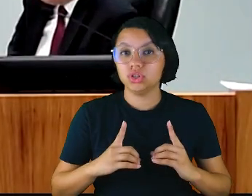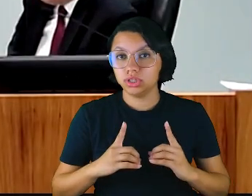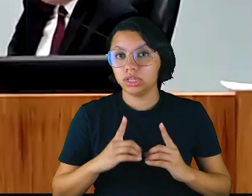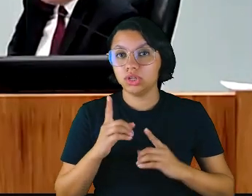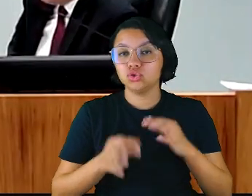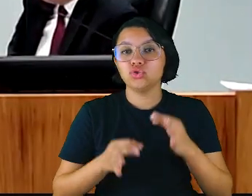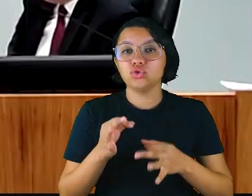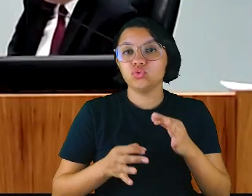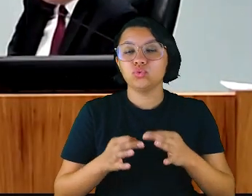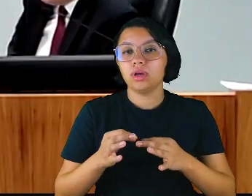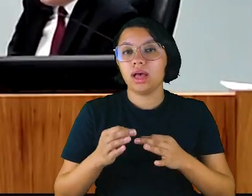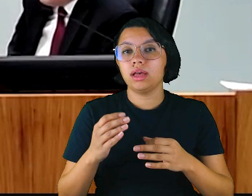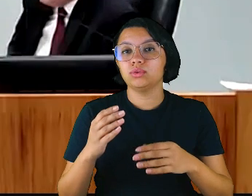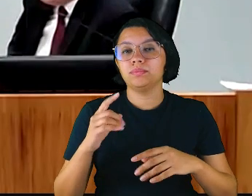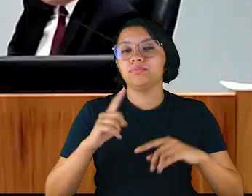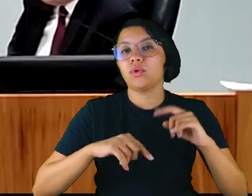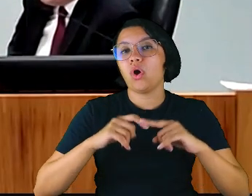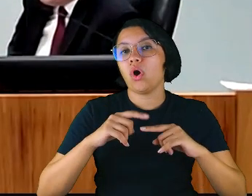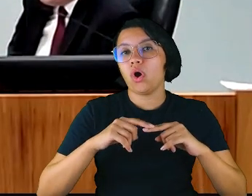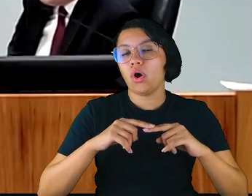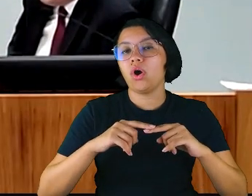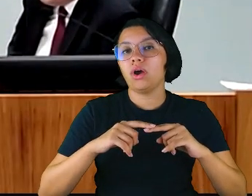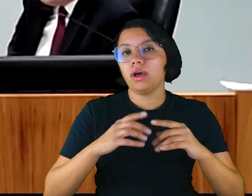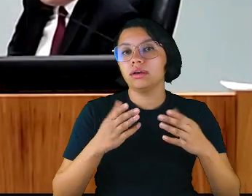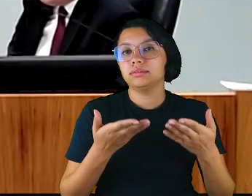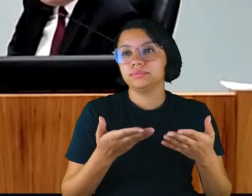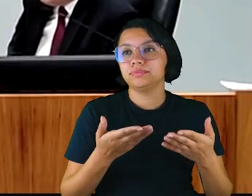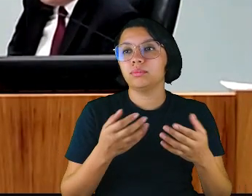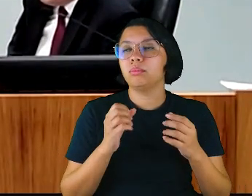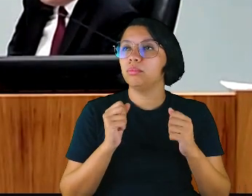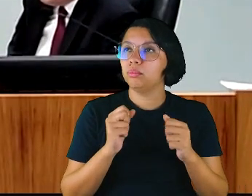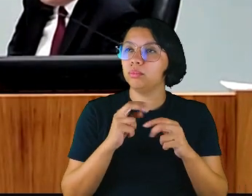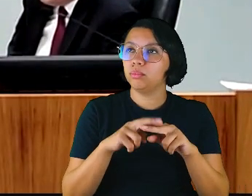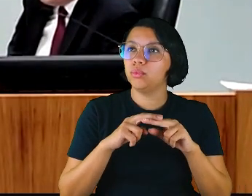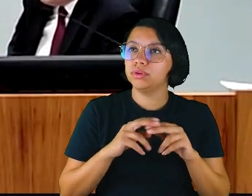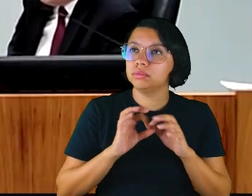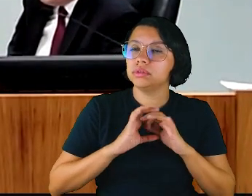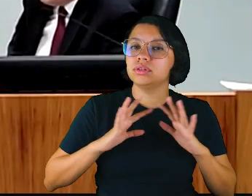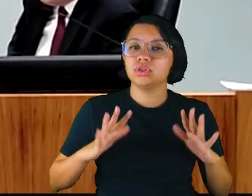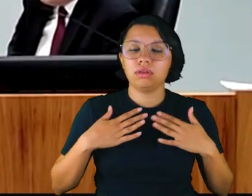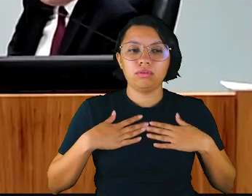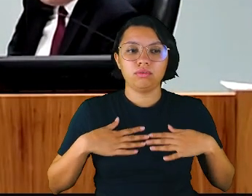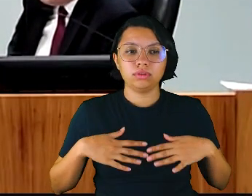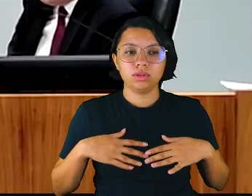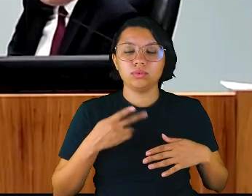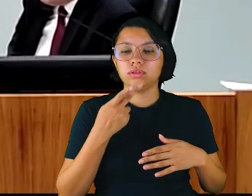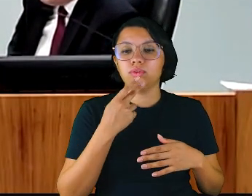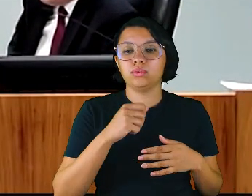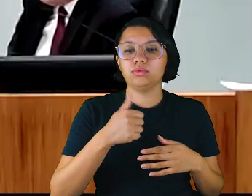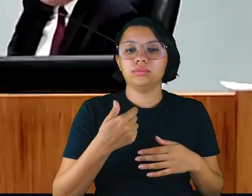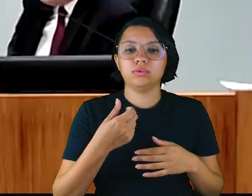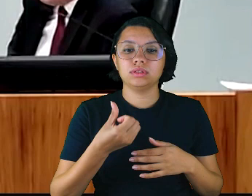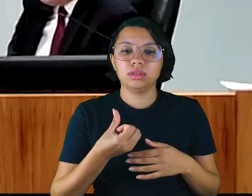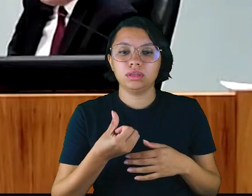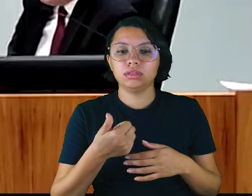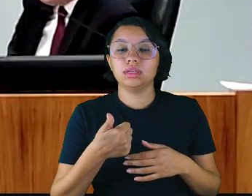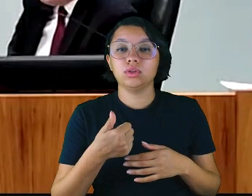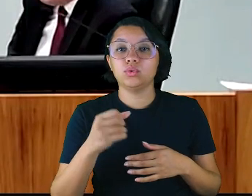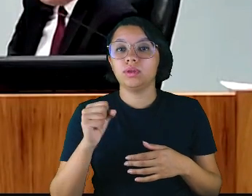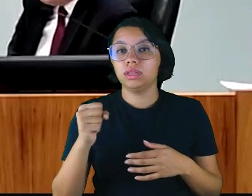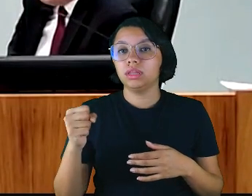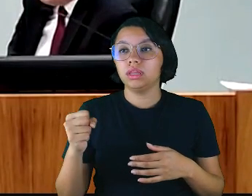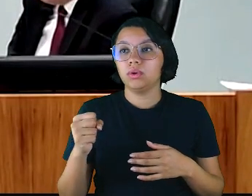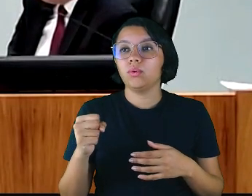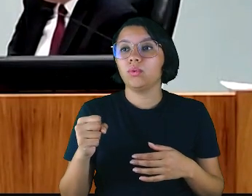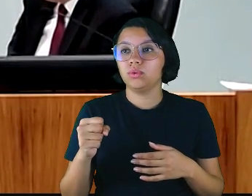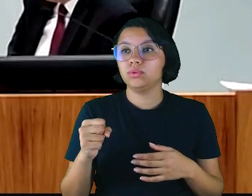coisa julgada material. Por isso que eu me senti à vontade quando o senhor falou do 1188, se eles iam fazer